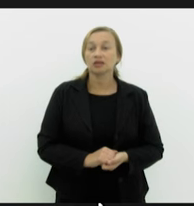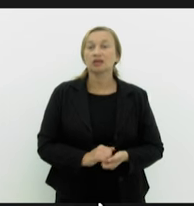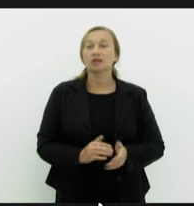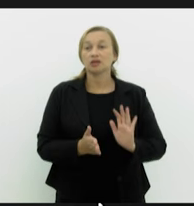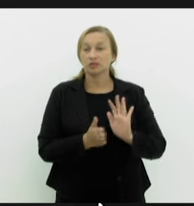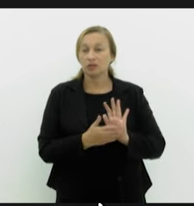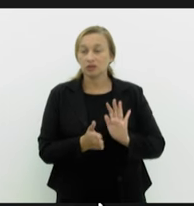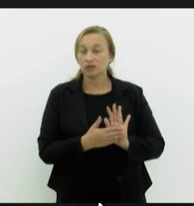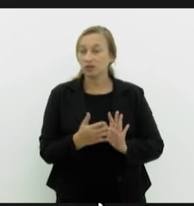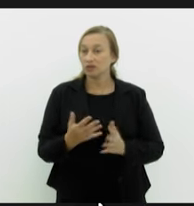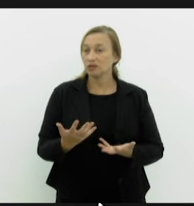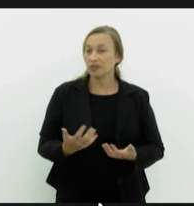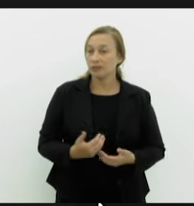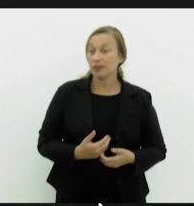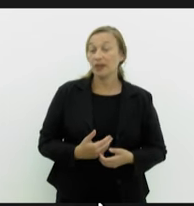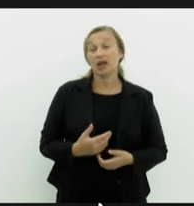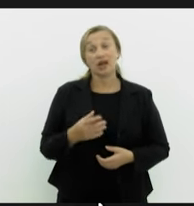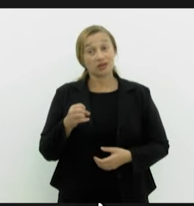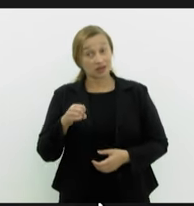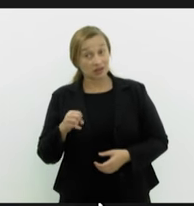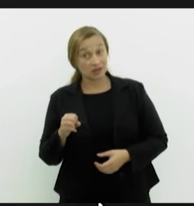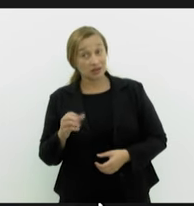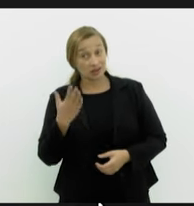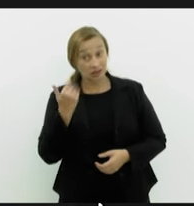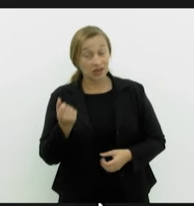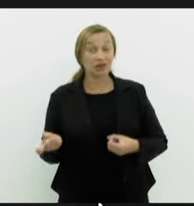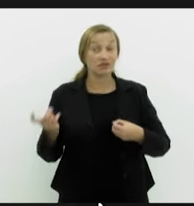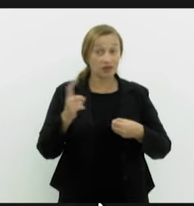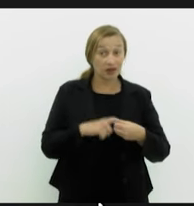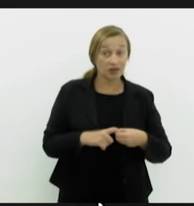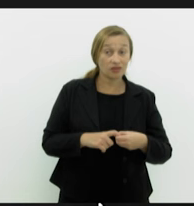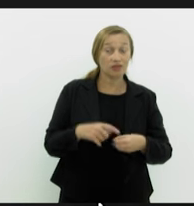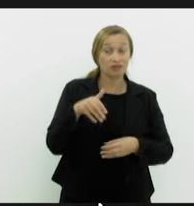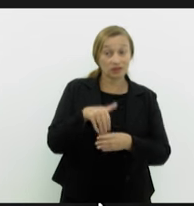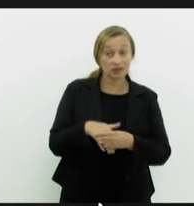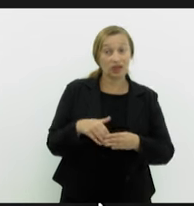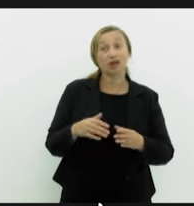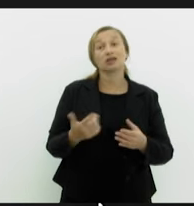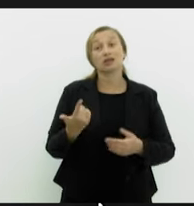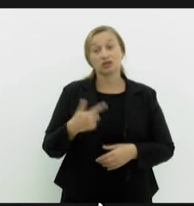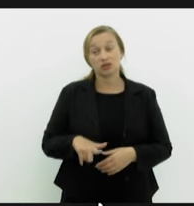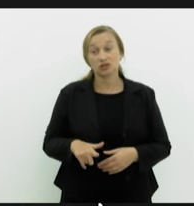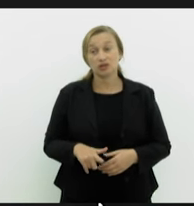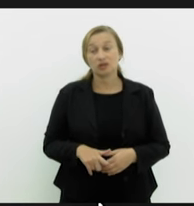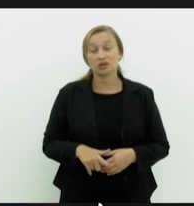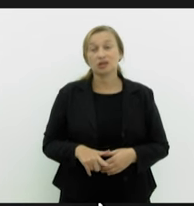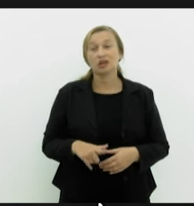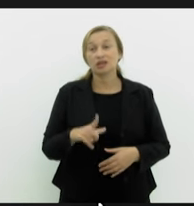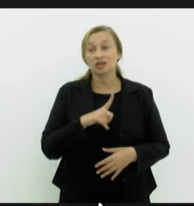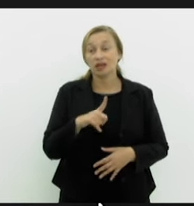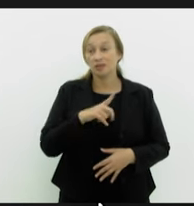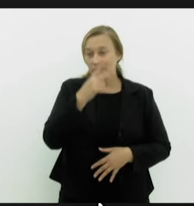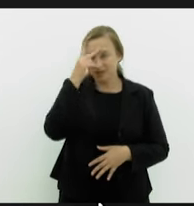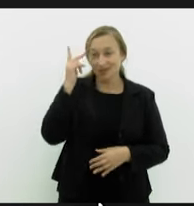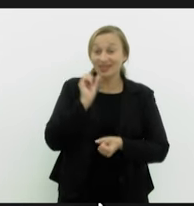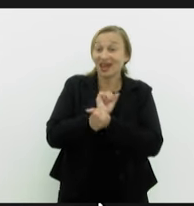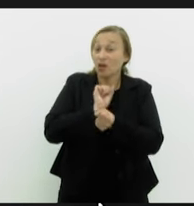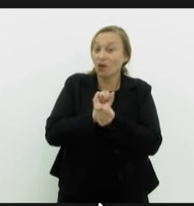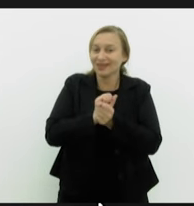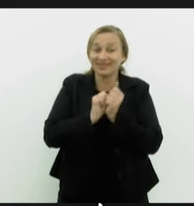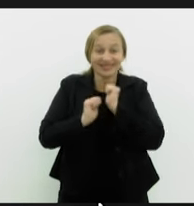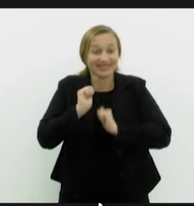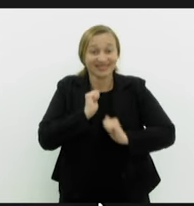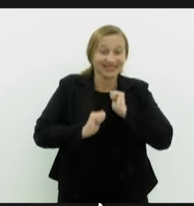isso, presidente. Eu sei que ainda vai retornar para a votação, mas já está bem adiantado. Tem pessoas, inclusive, aguardando,